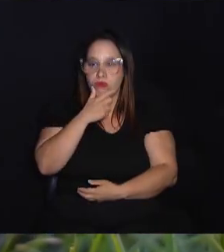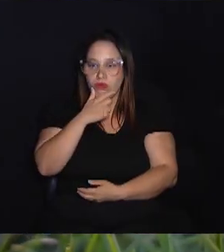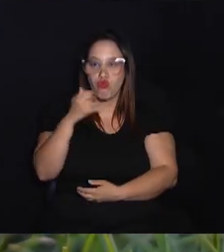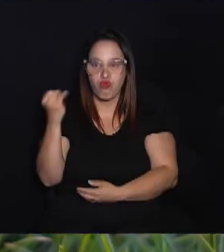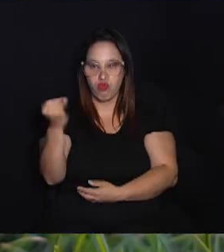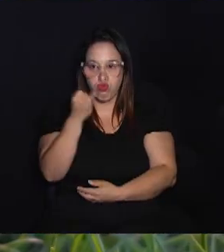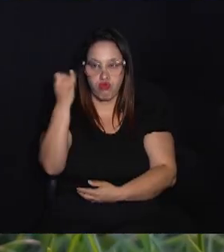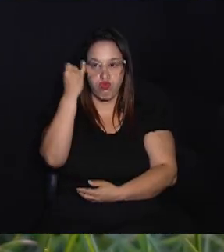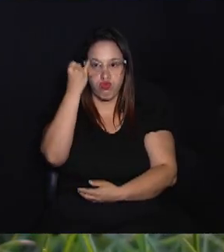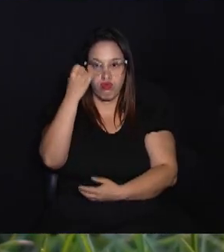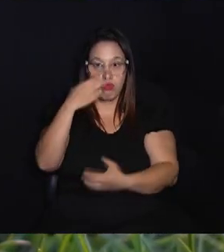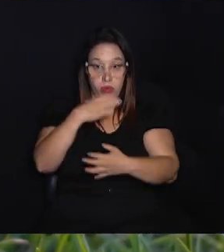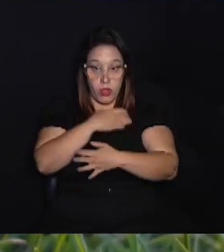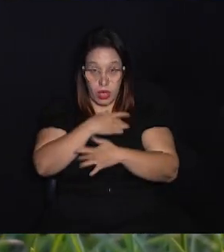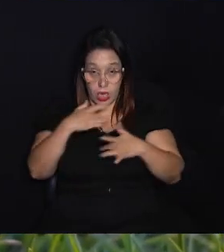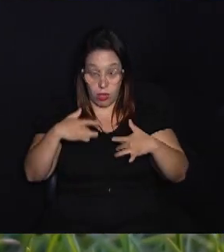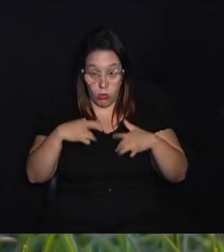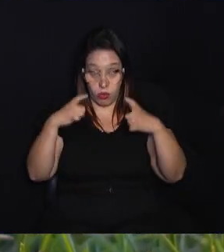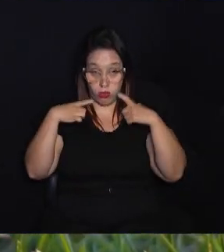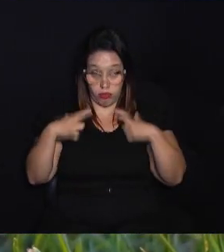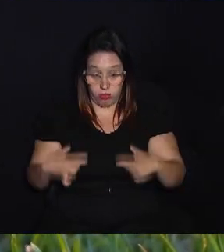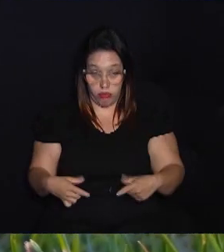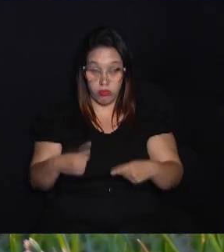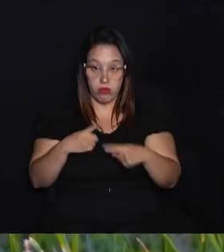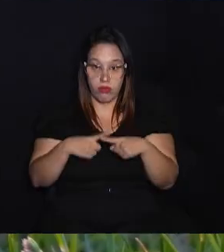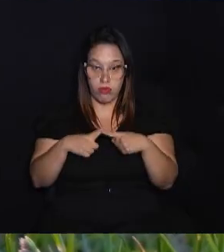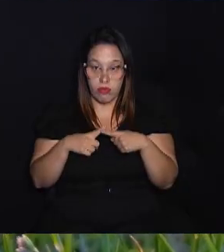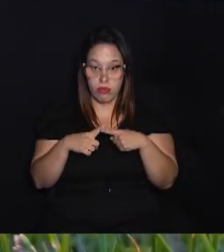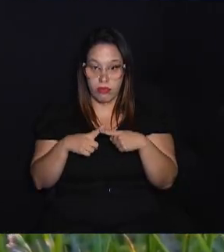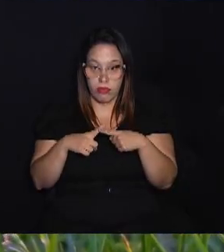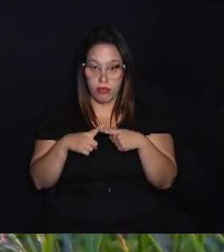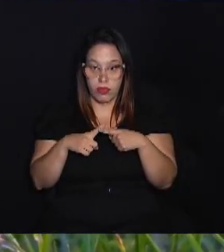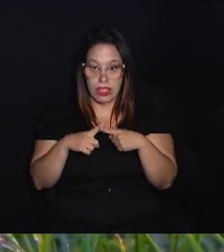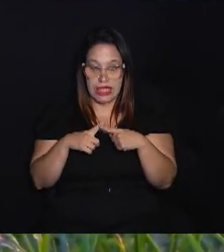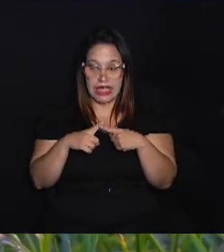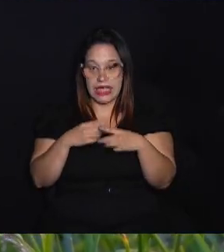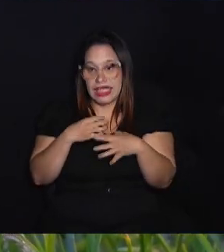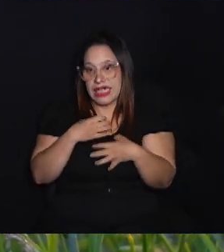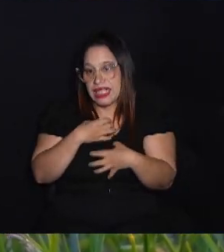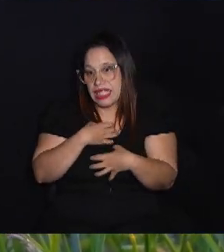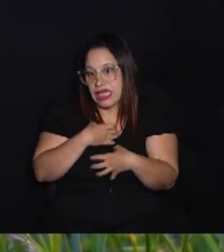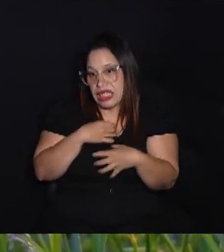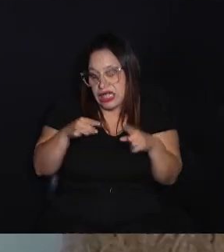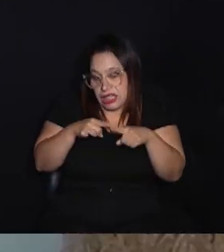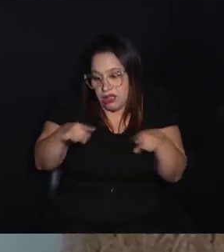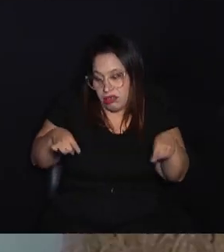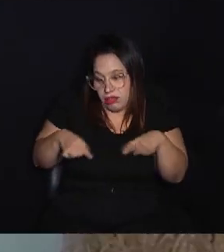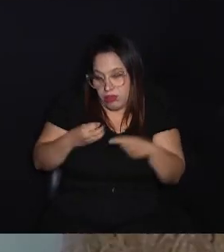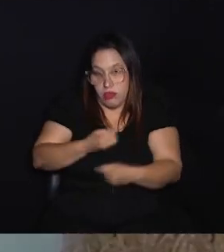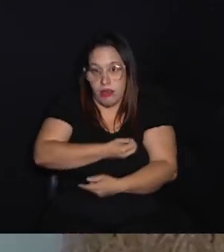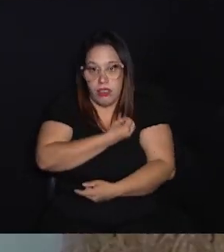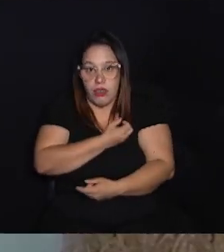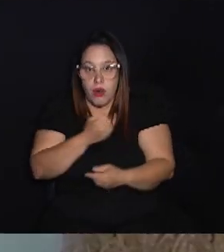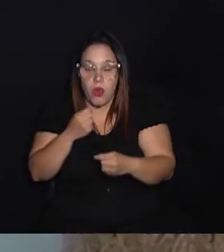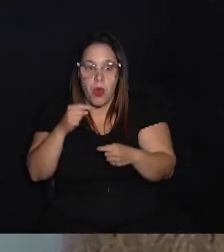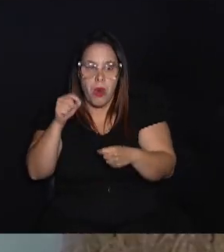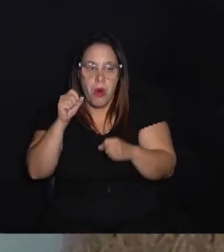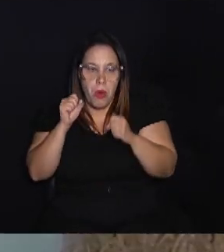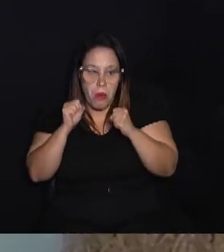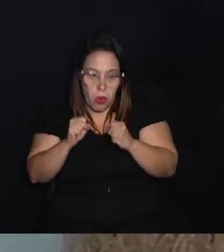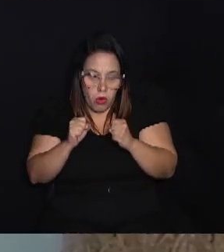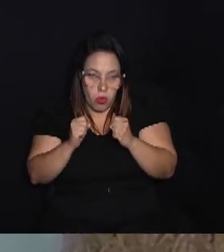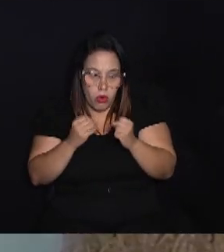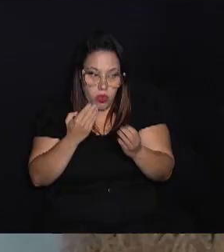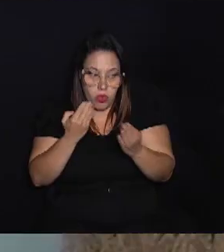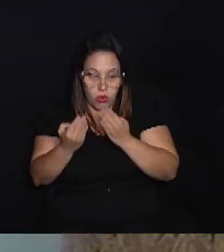importante quanto a saúde física. Isso porque eles apresentam muita sensibilidade com o ambiente em que vivem. Pode comparar o coelho com